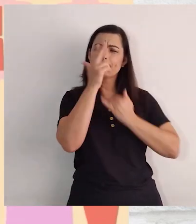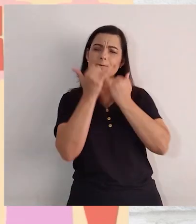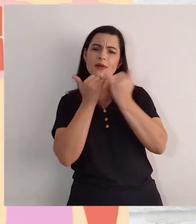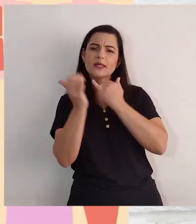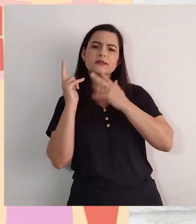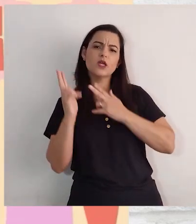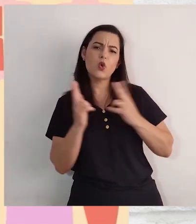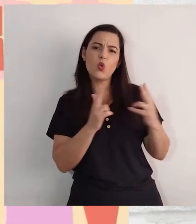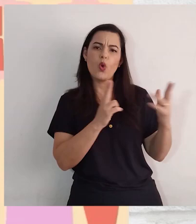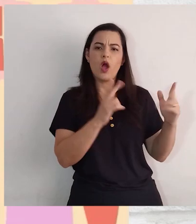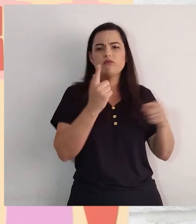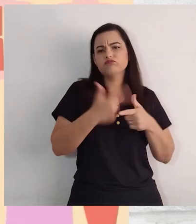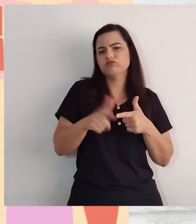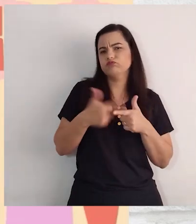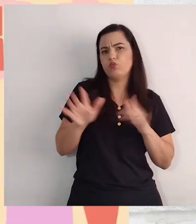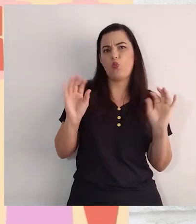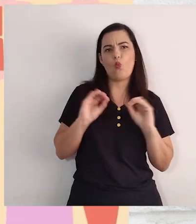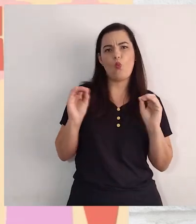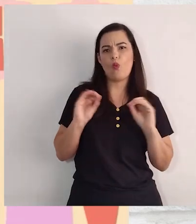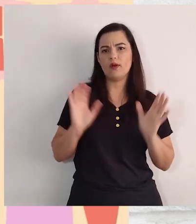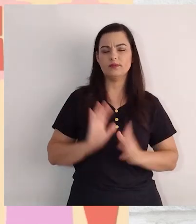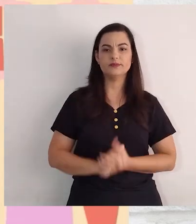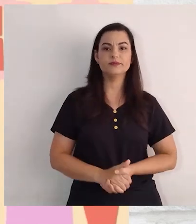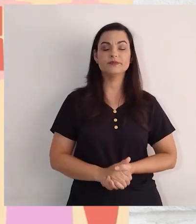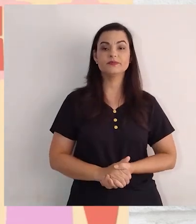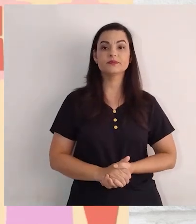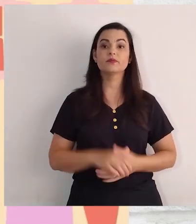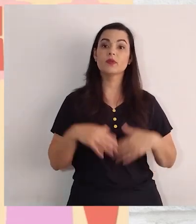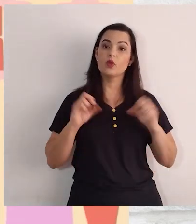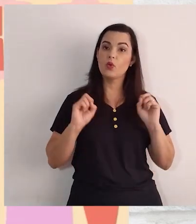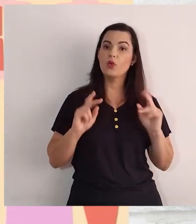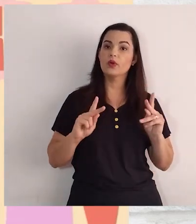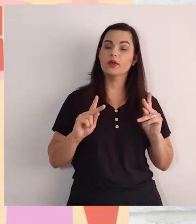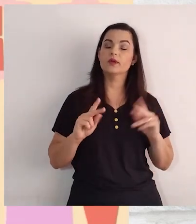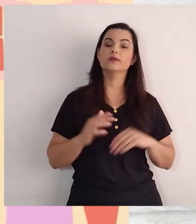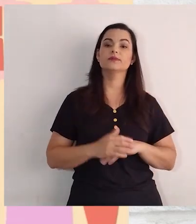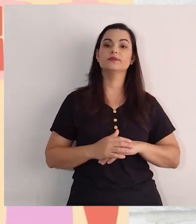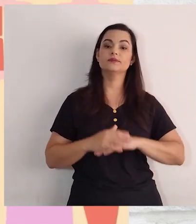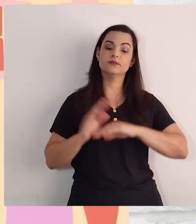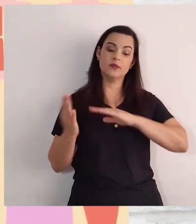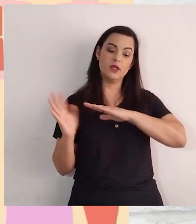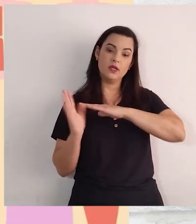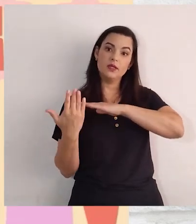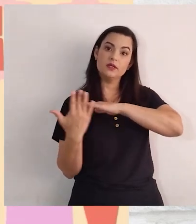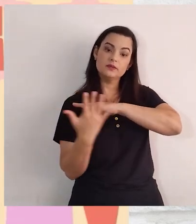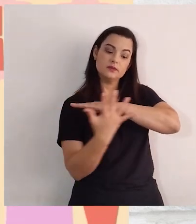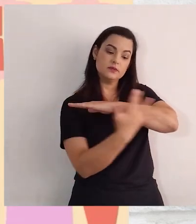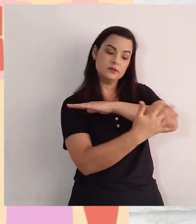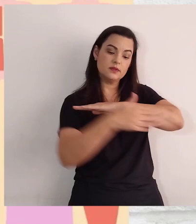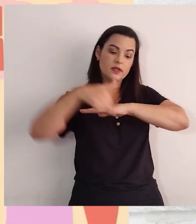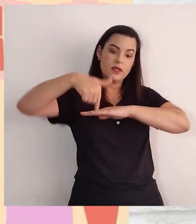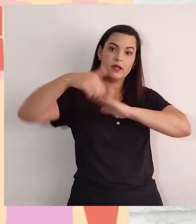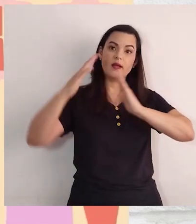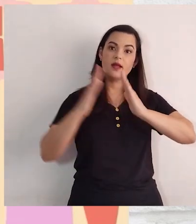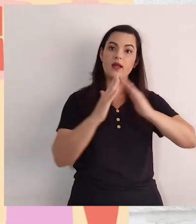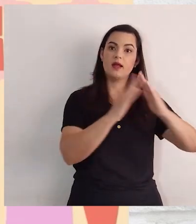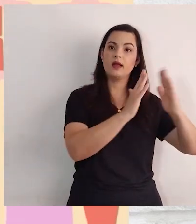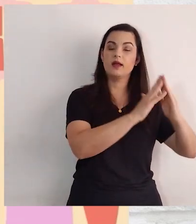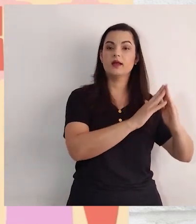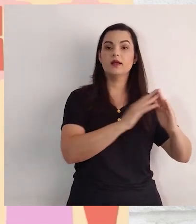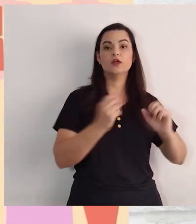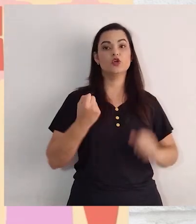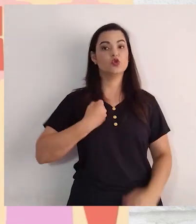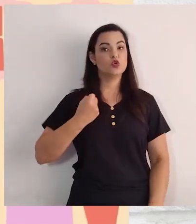tem problema. Vamos lá. Desse lado da rua são apenas números ímpares. Então, os números têm